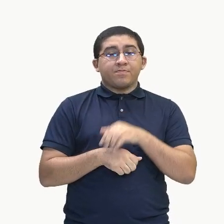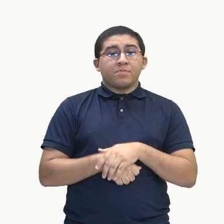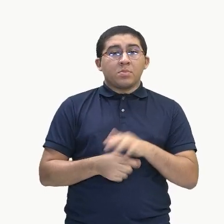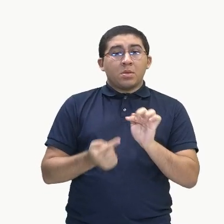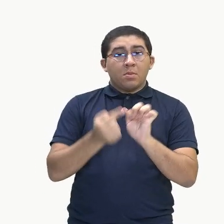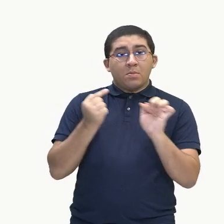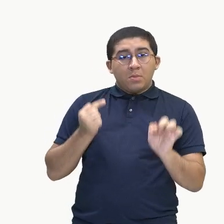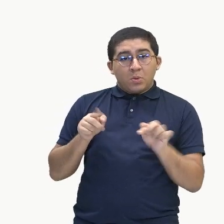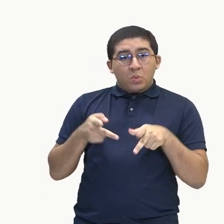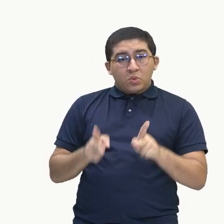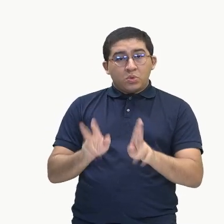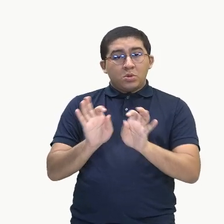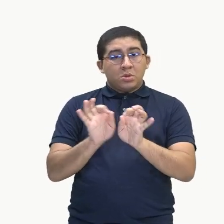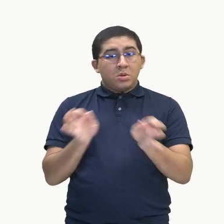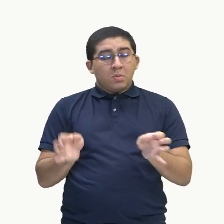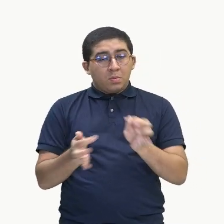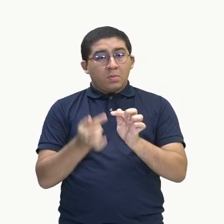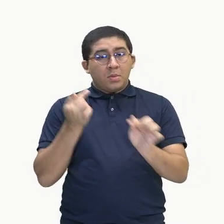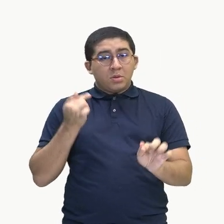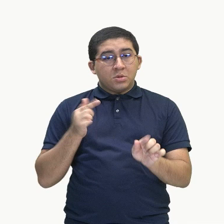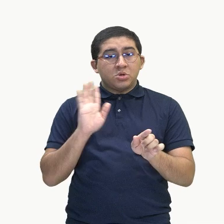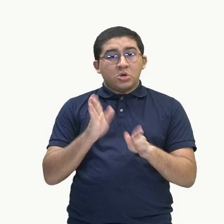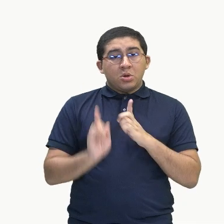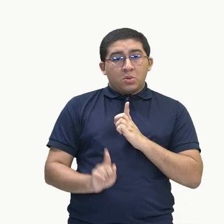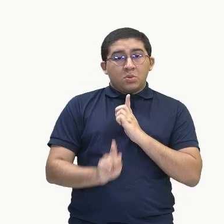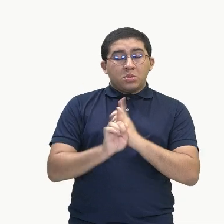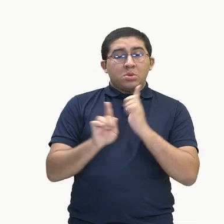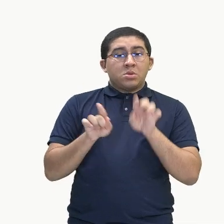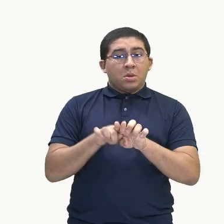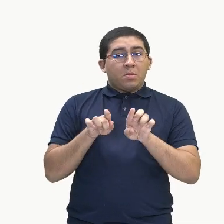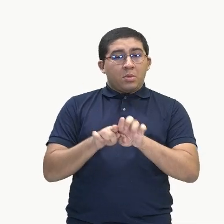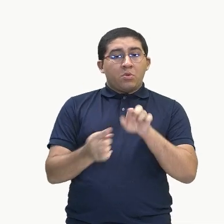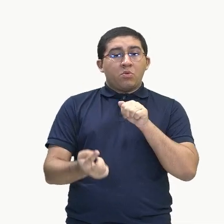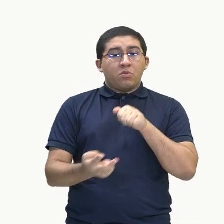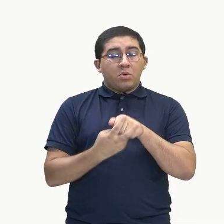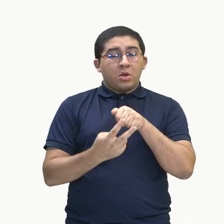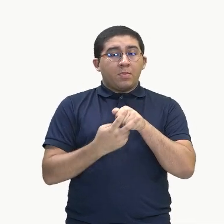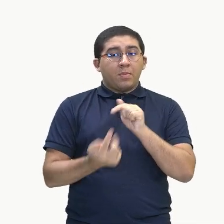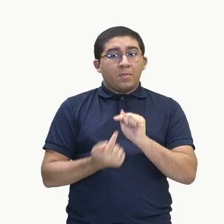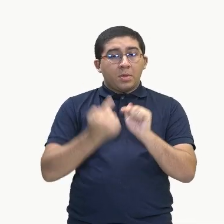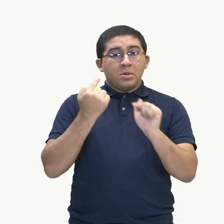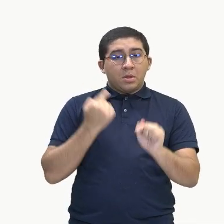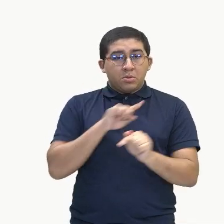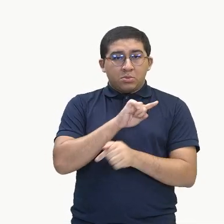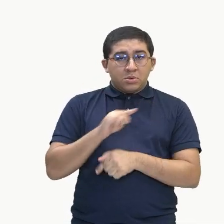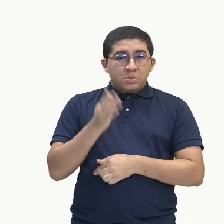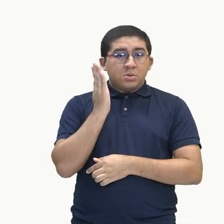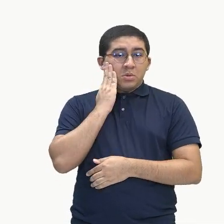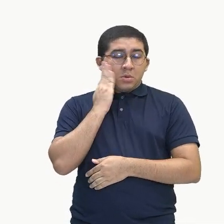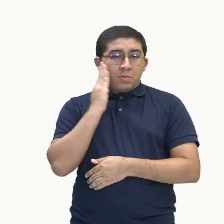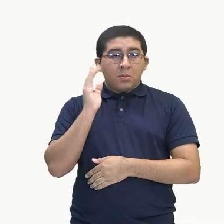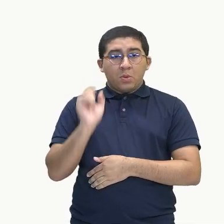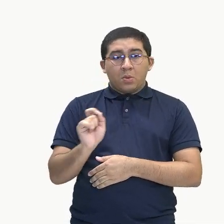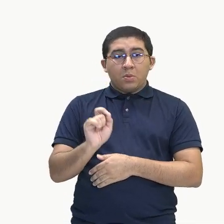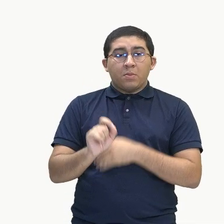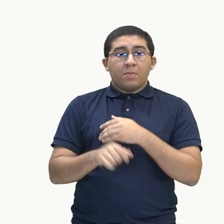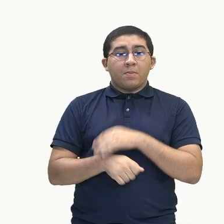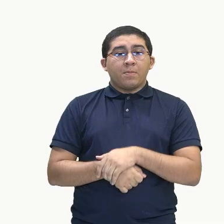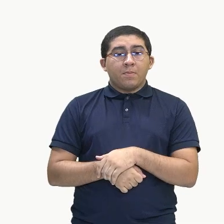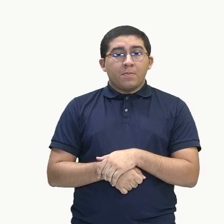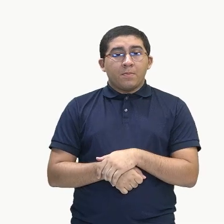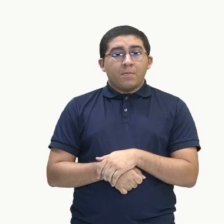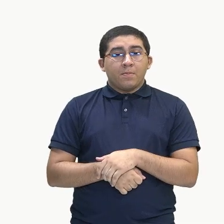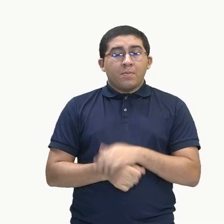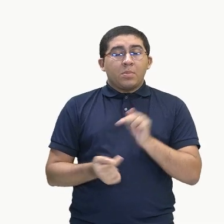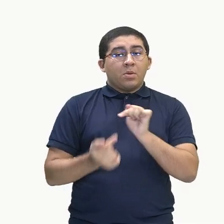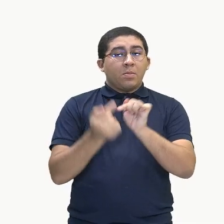past, já achei o simple past, né? O verbo no passado. E vocês já sabem que o past continuous